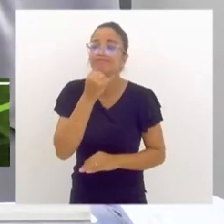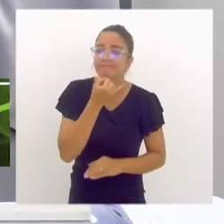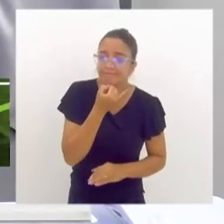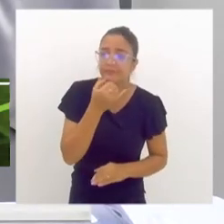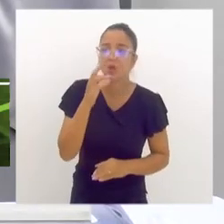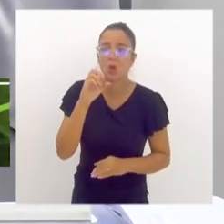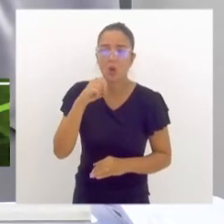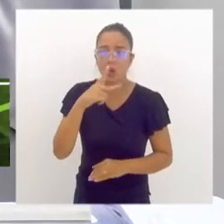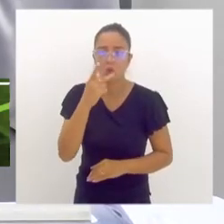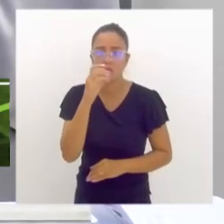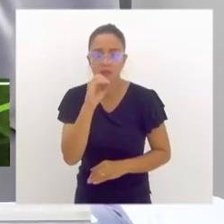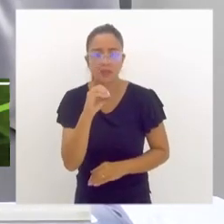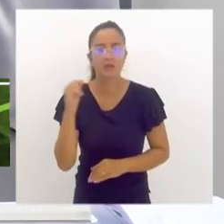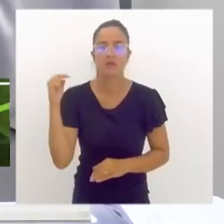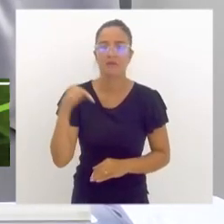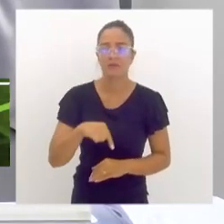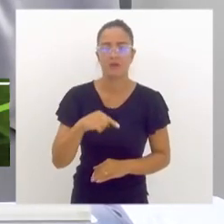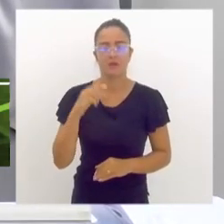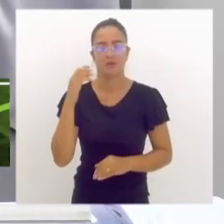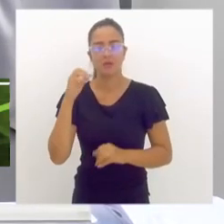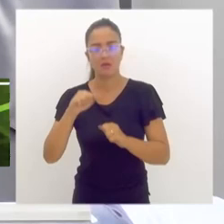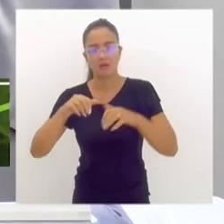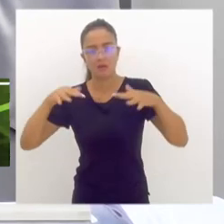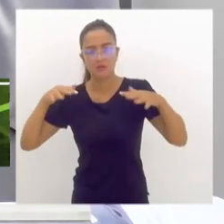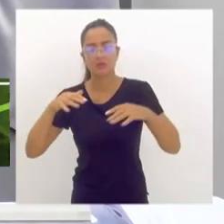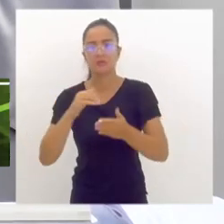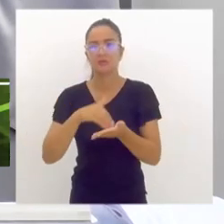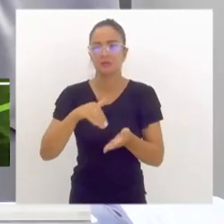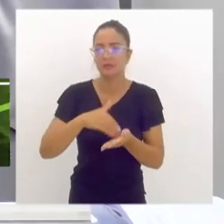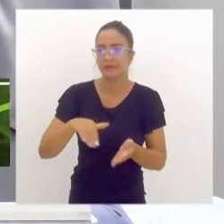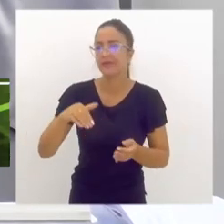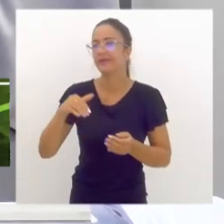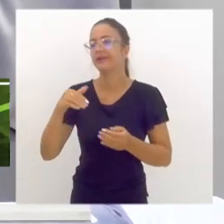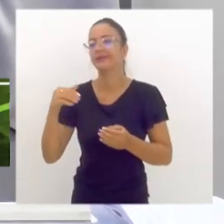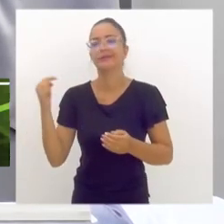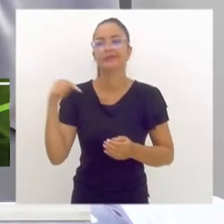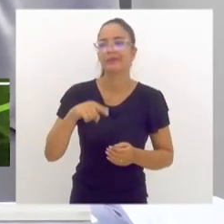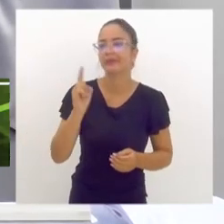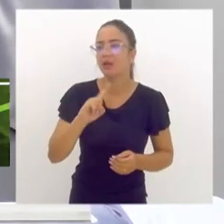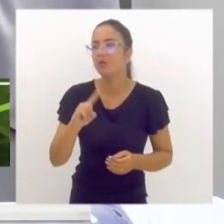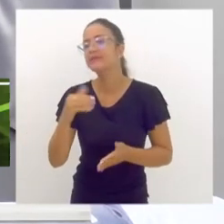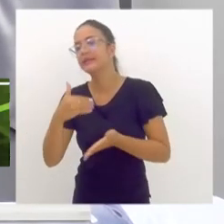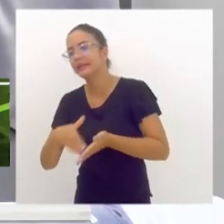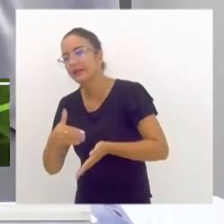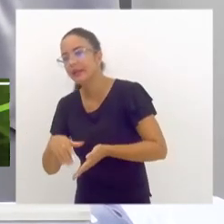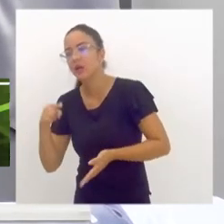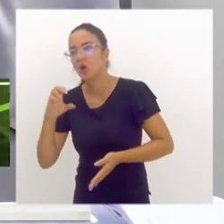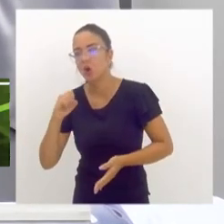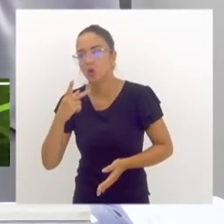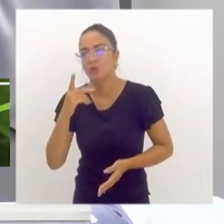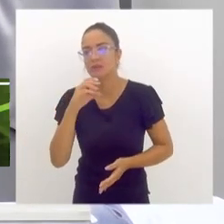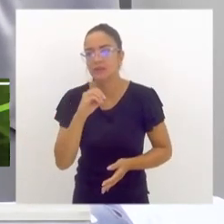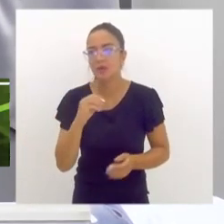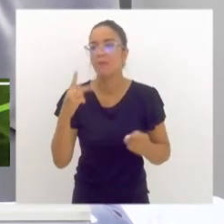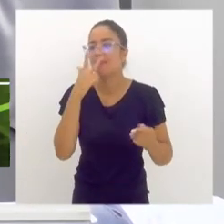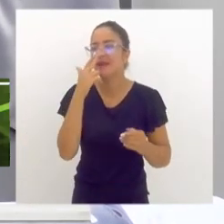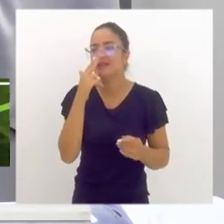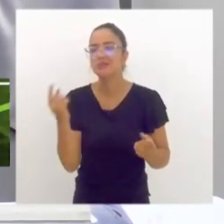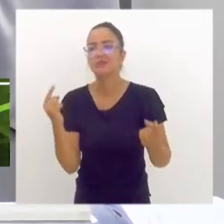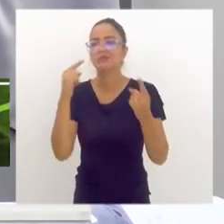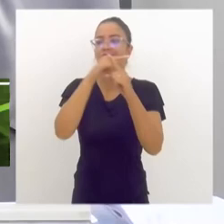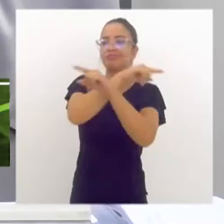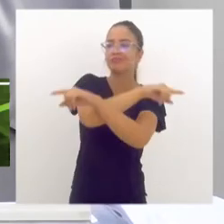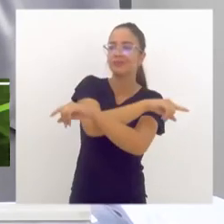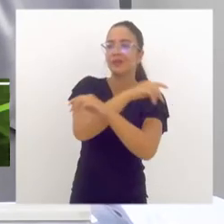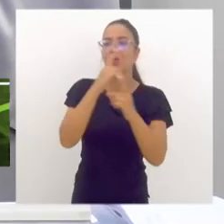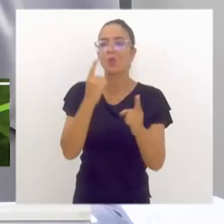audiência, né, da Secretaria, a Secretaria não veio, né, na audiência do Conselho. Né? Aliás, destacar, a professora Ana Karina